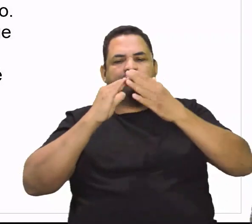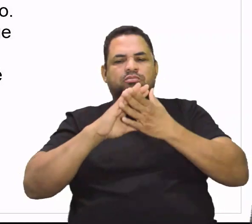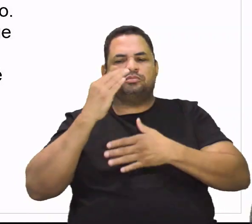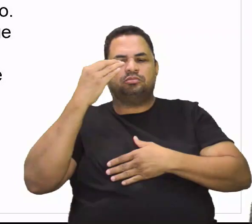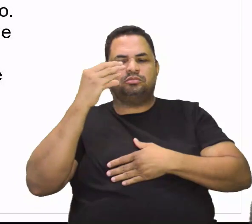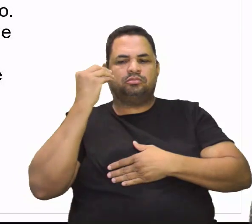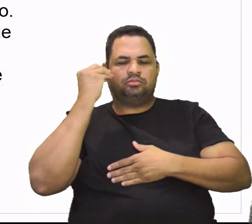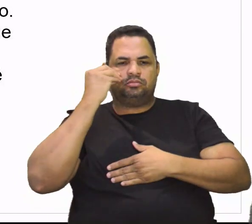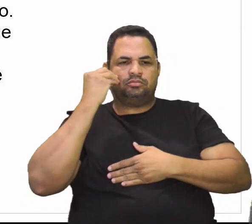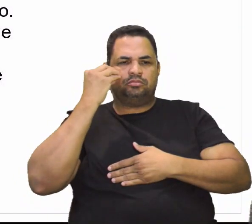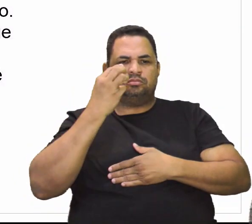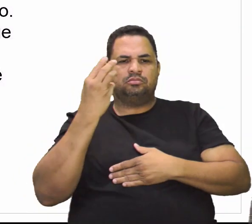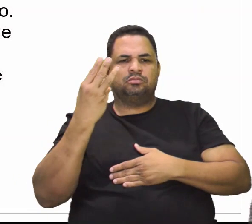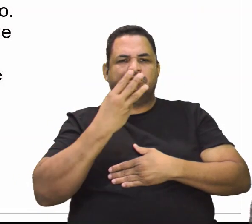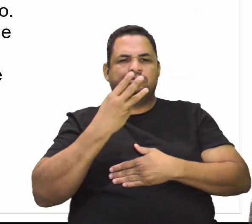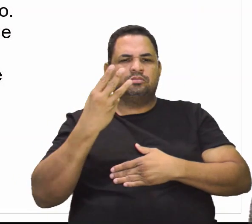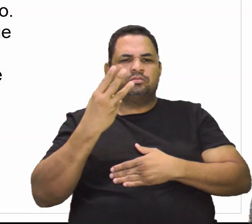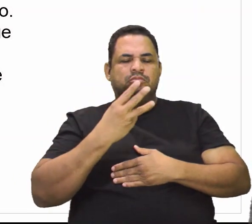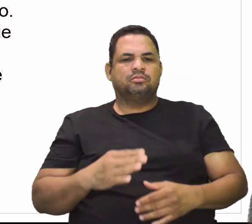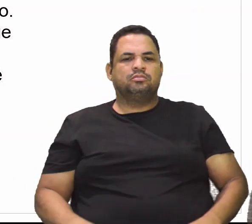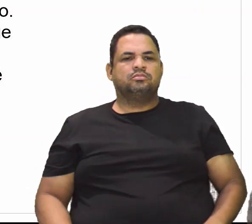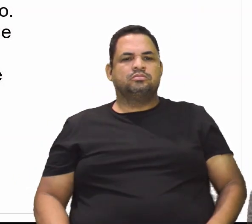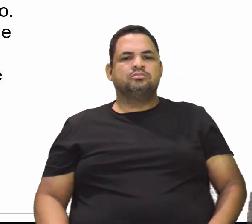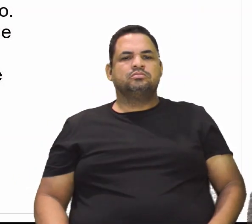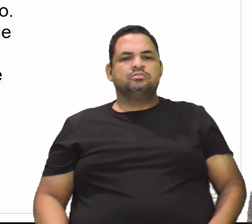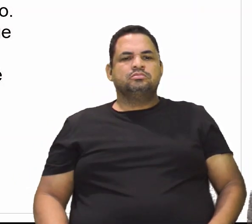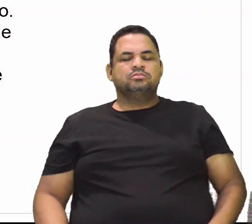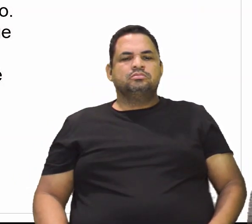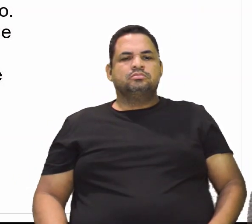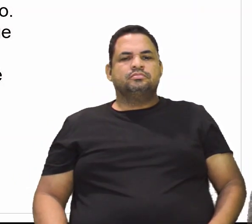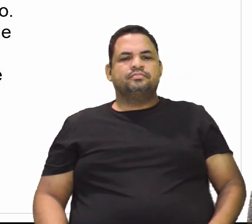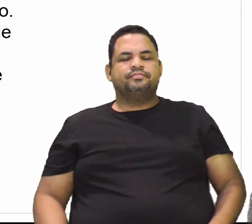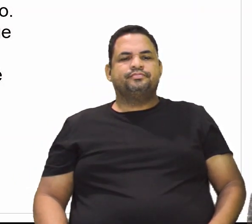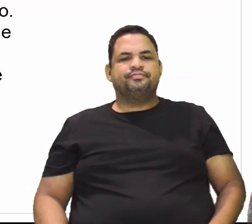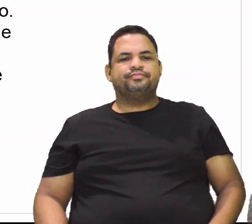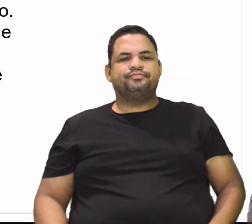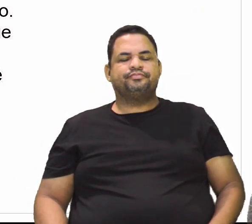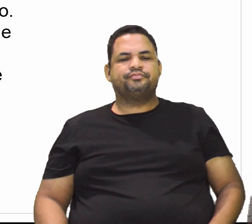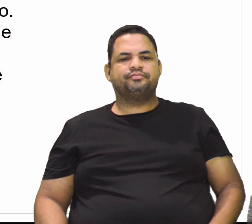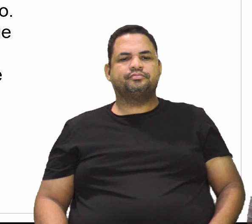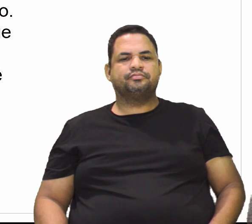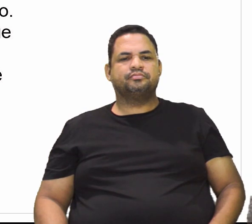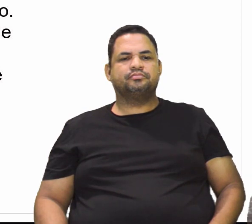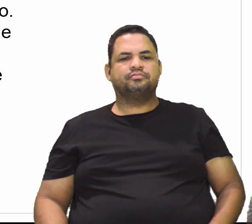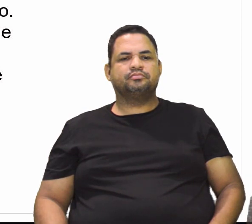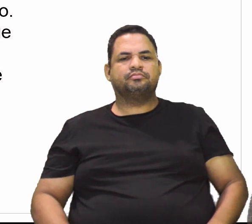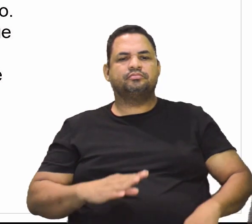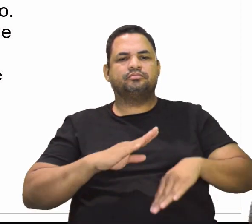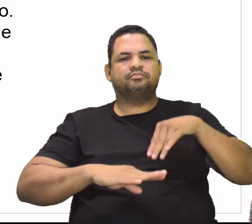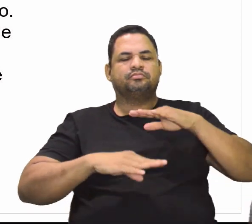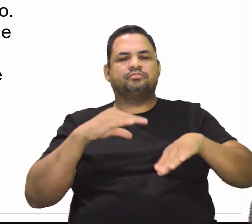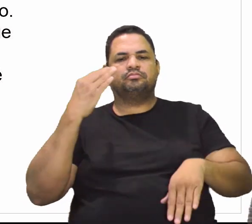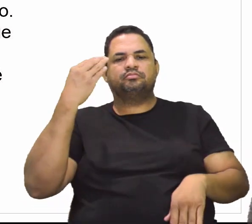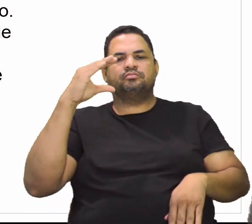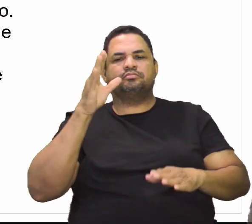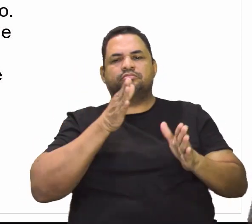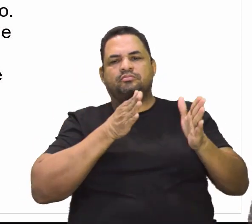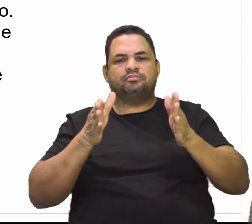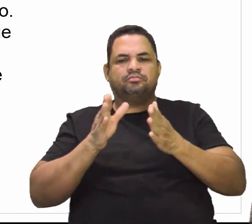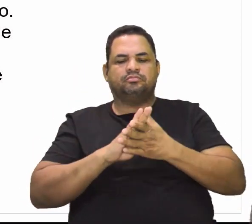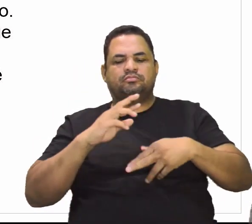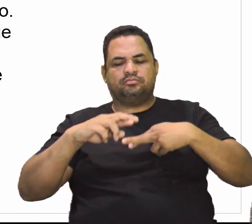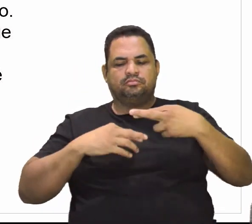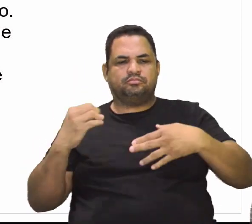Vamos para a terceira aí. A terceira, ela fala o seguinte. Os cientistas da época do